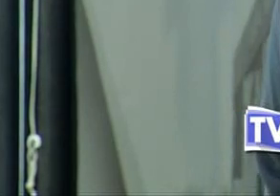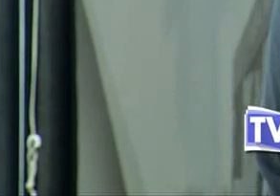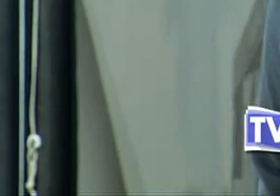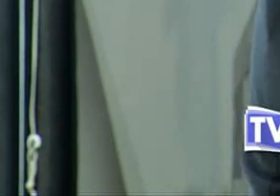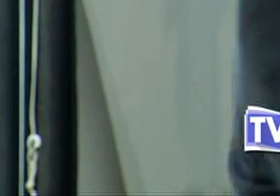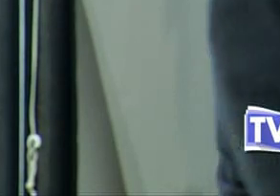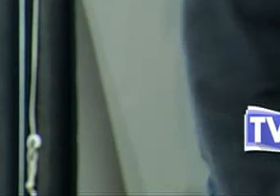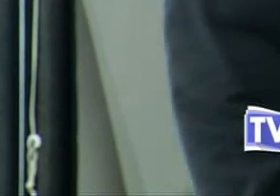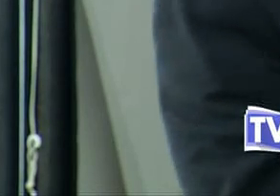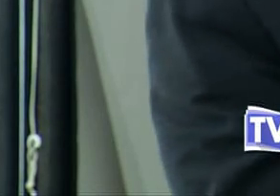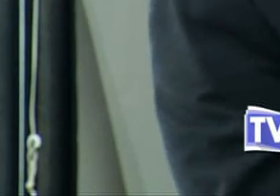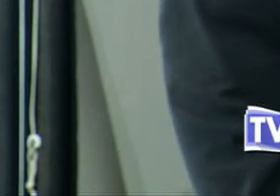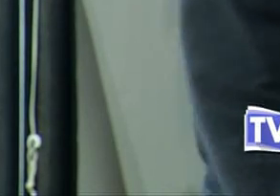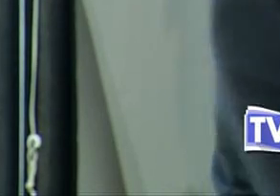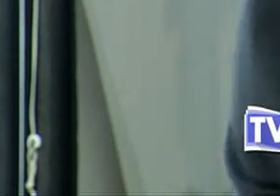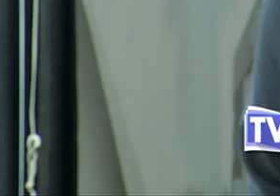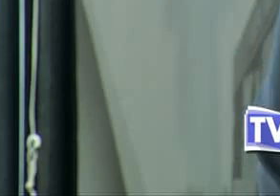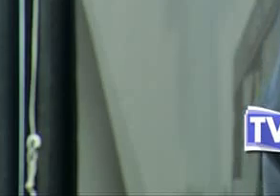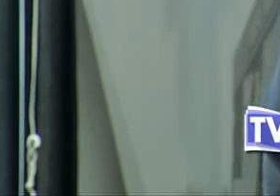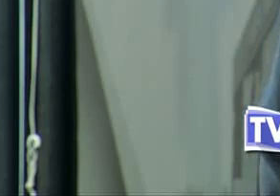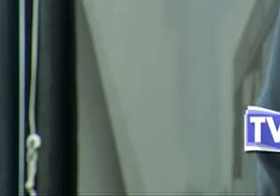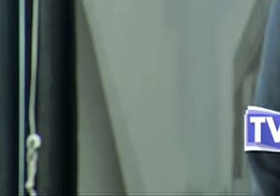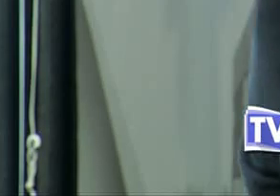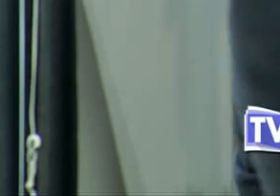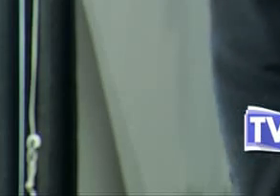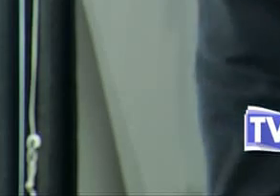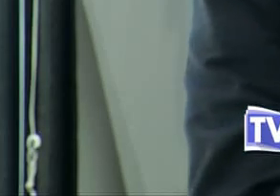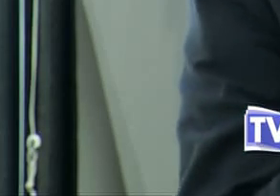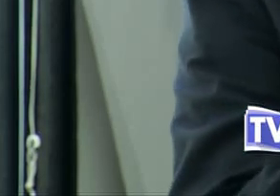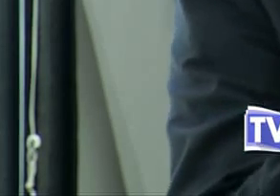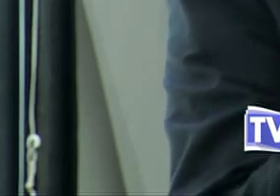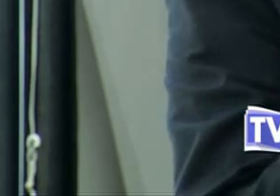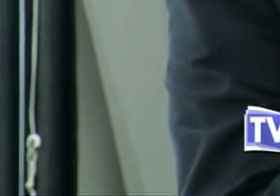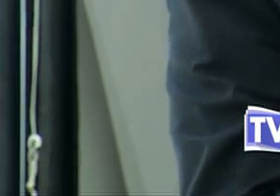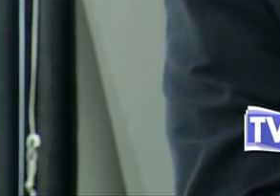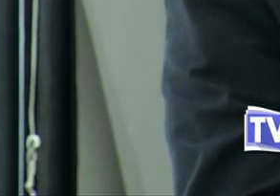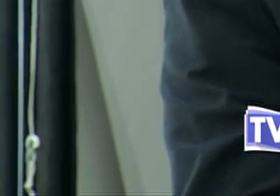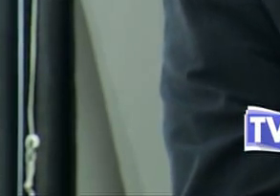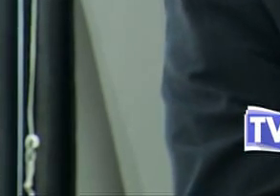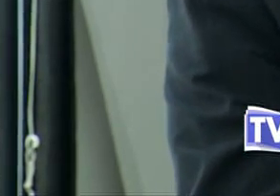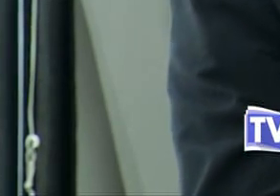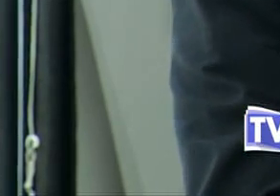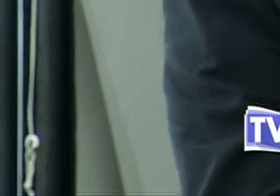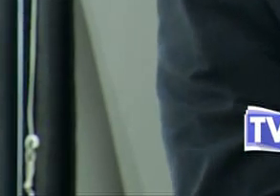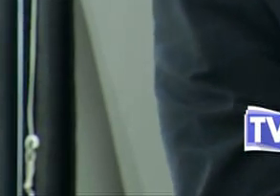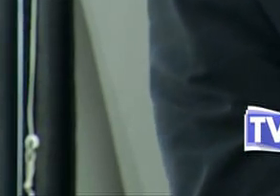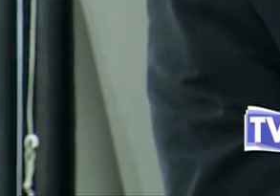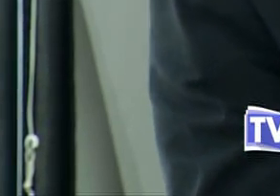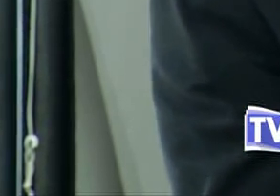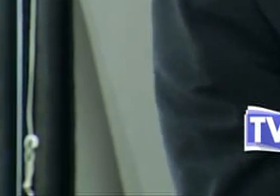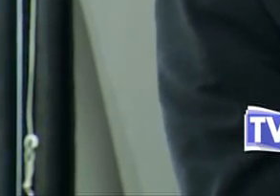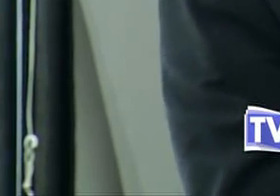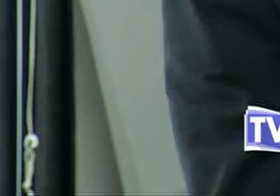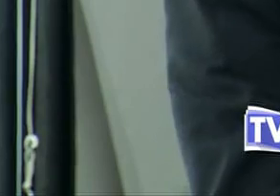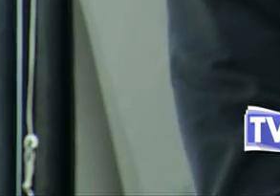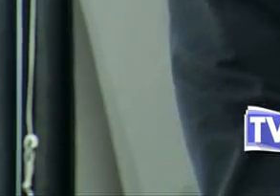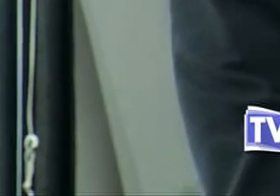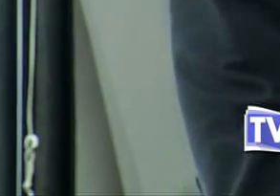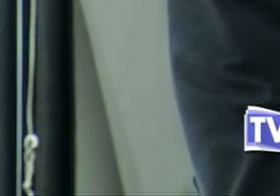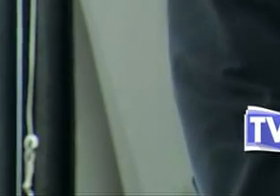Martinez, o vereador Fernando Dini também, que o irmão é médico. Enfim, parabéns a todos os médicos, profissionais de